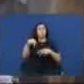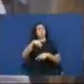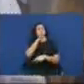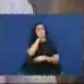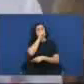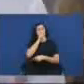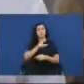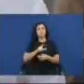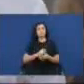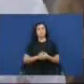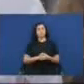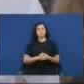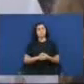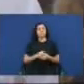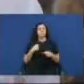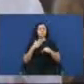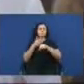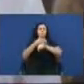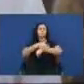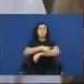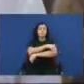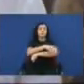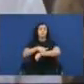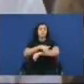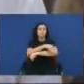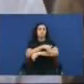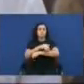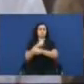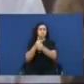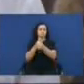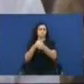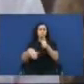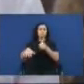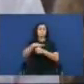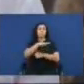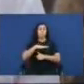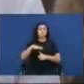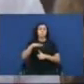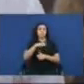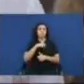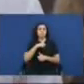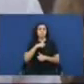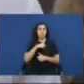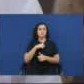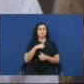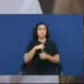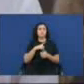Limeira. Eu em visita ali na rua Conselheiro Saraiva, onde a